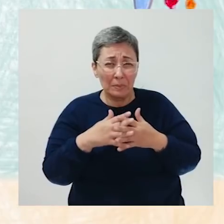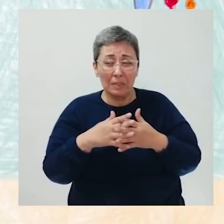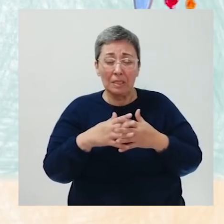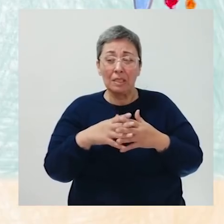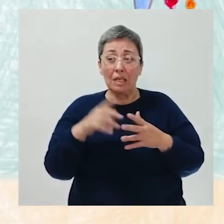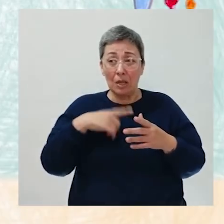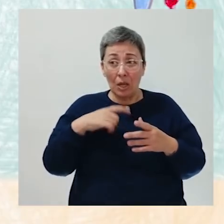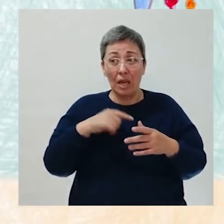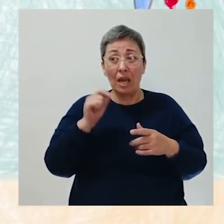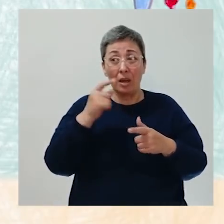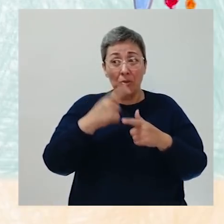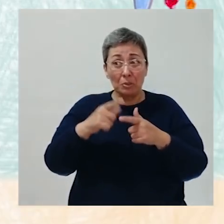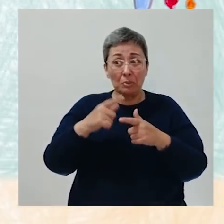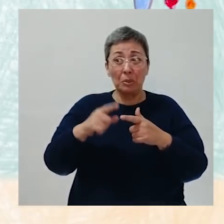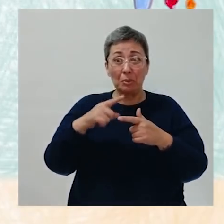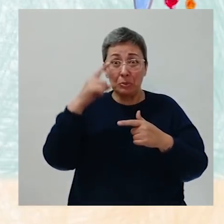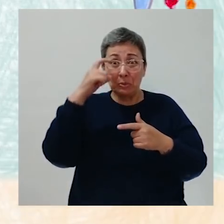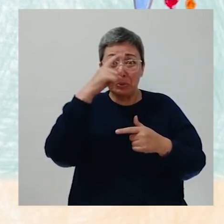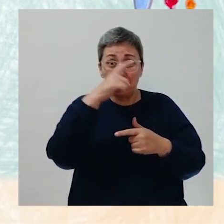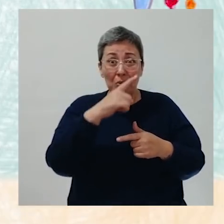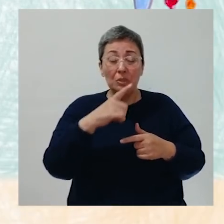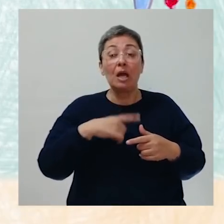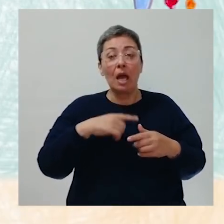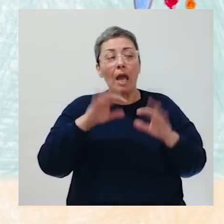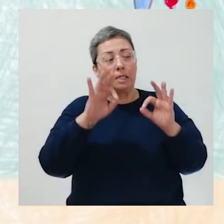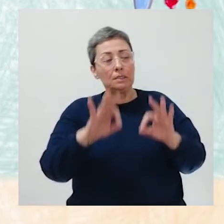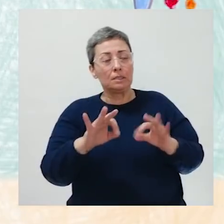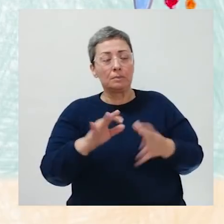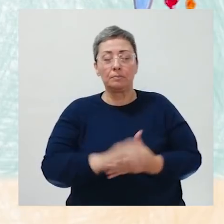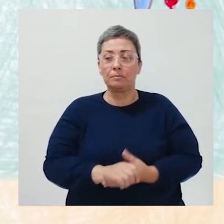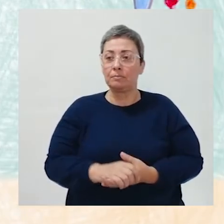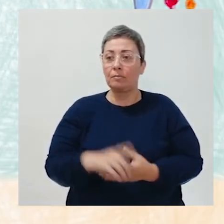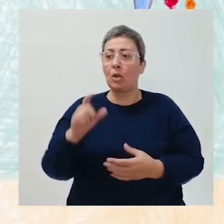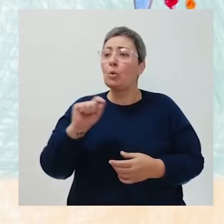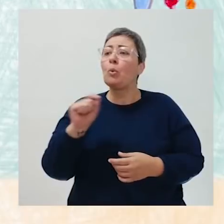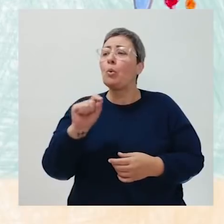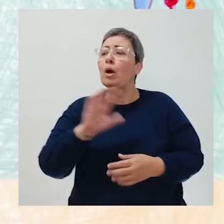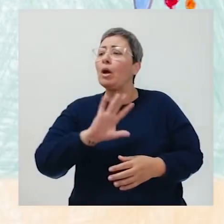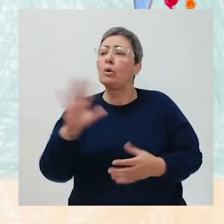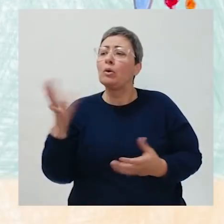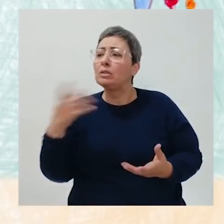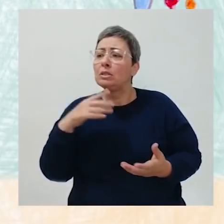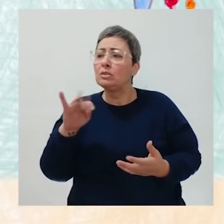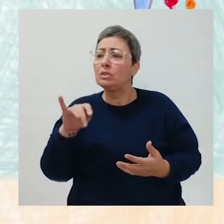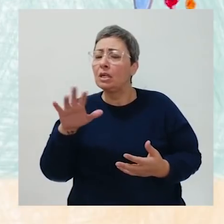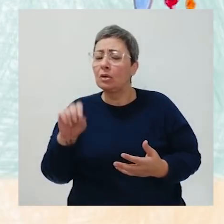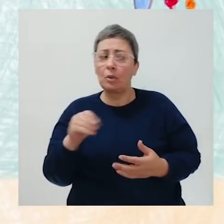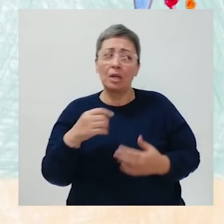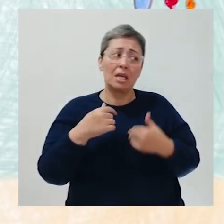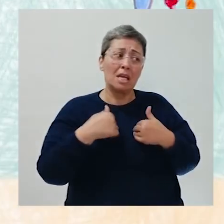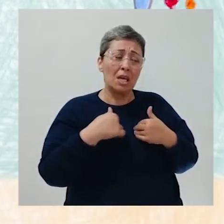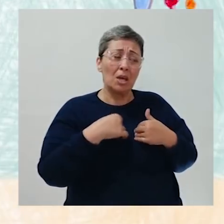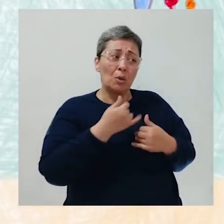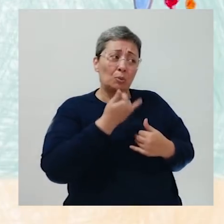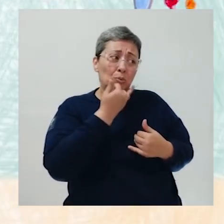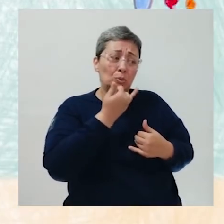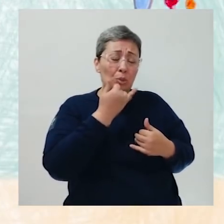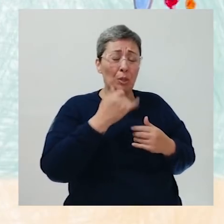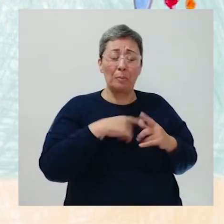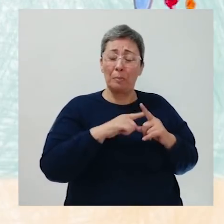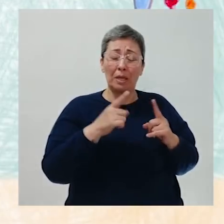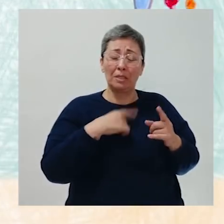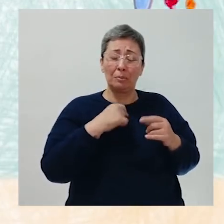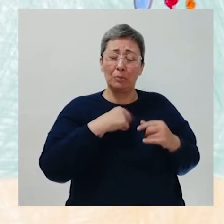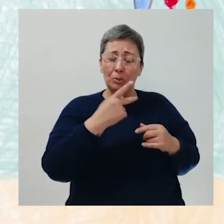filho? Uma situação difícil? Exatamente. Que situação é essa, Tiago? Lamento, mamãe, mas é